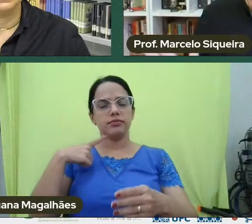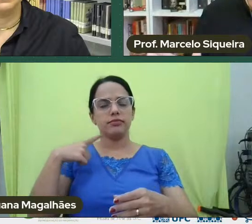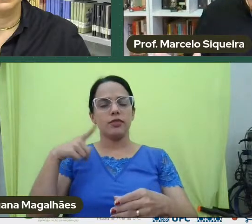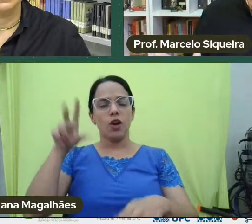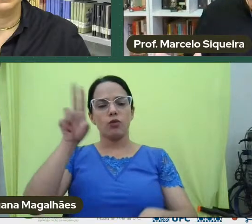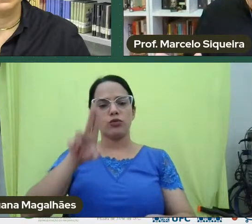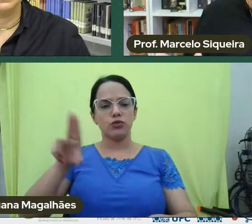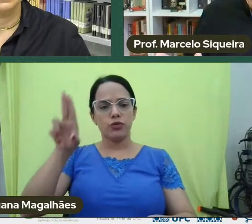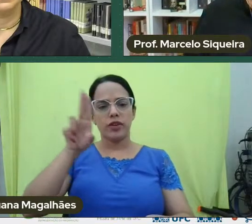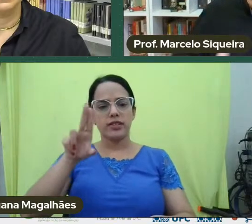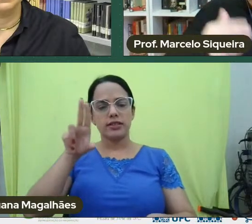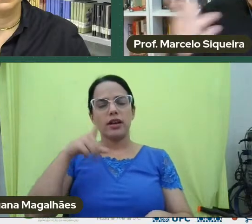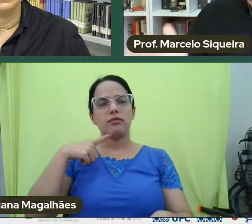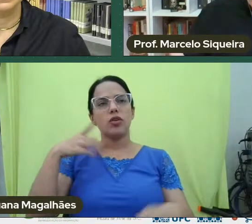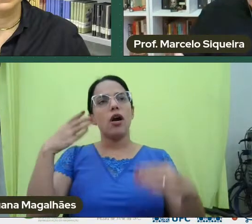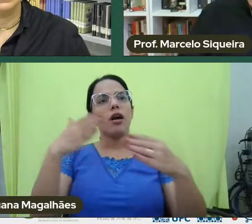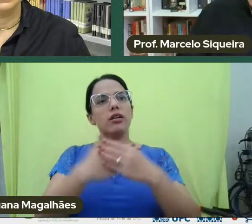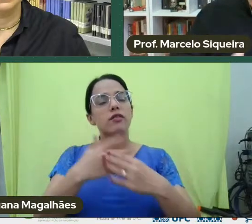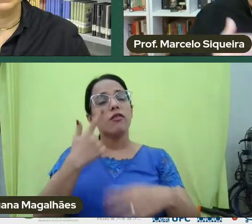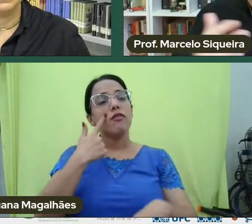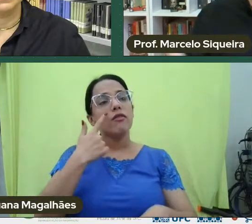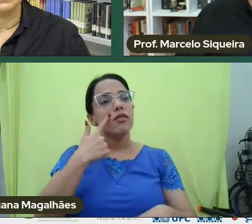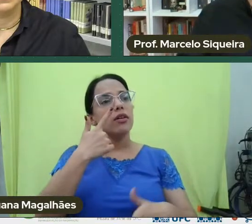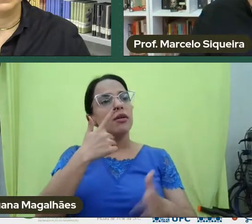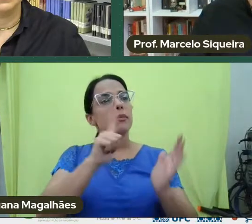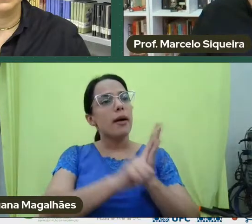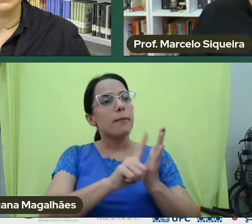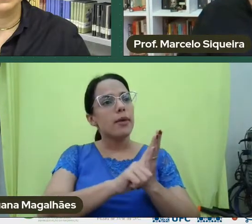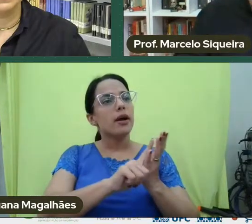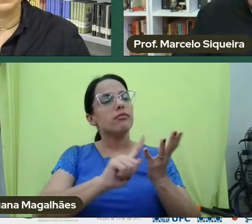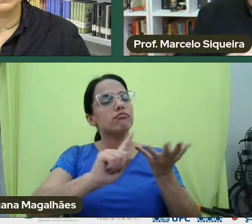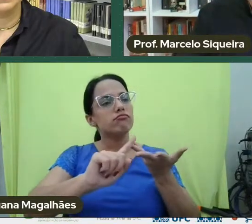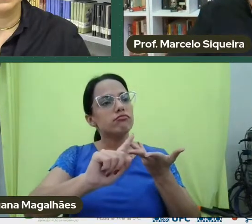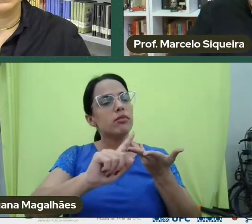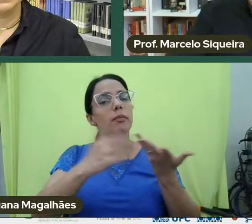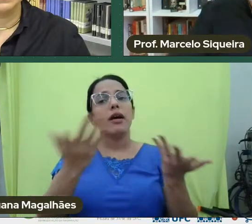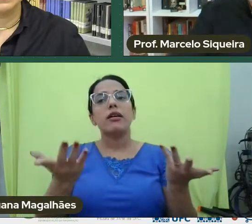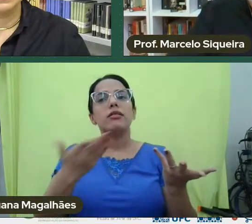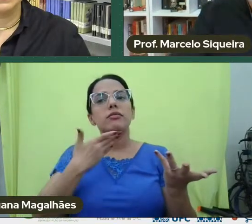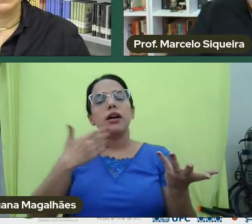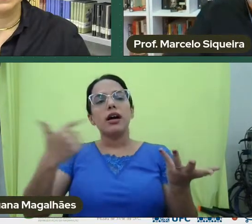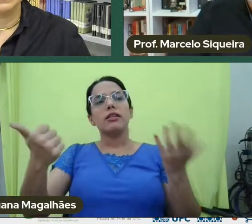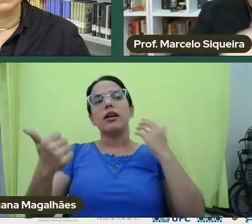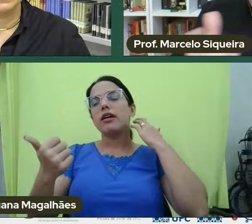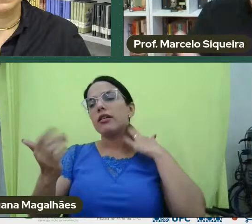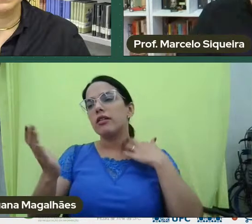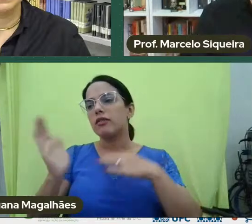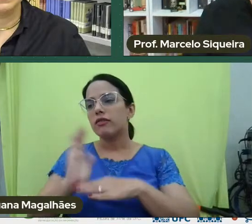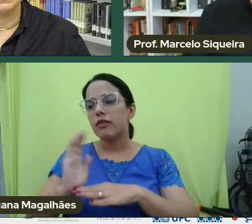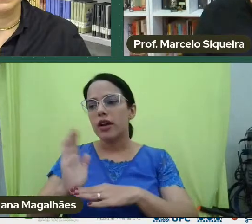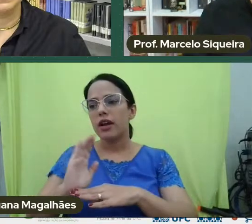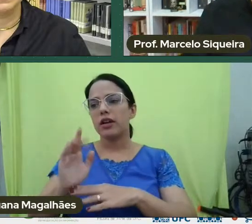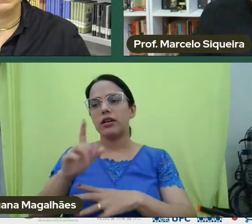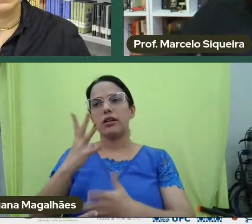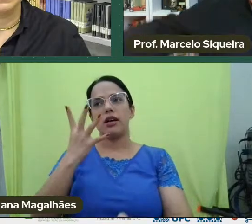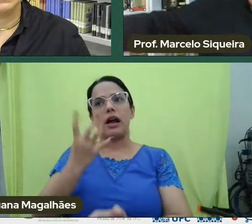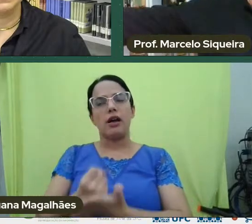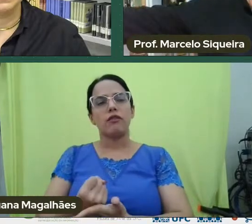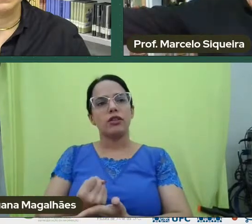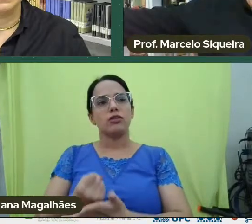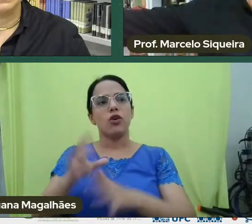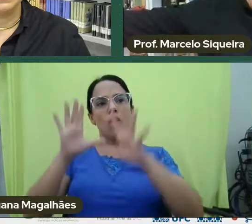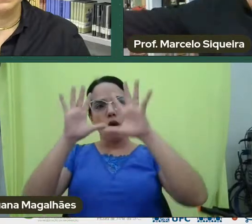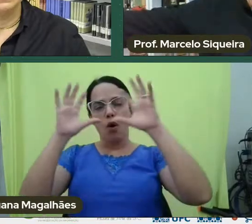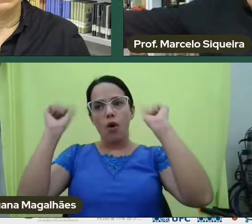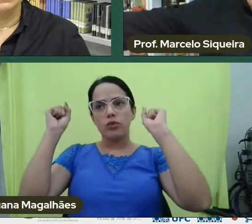documento papel. Onde estão as fotografias, os vídeos, as gravações sonoras das reuniões do Conselho Superiores? Ah, está num